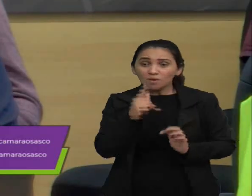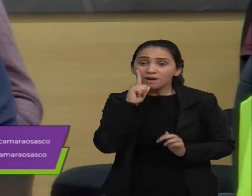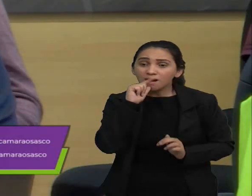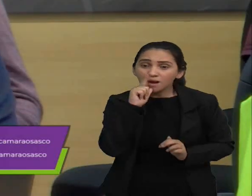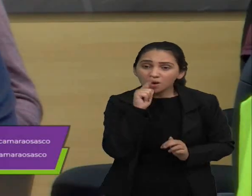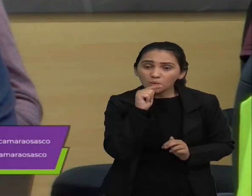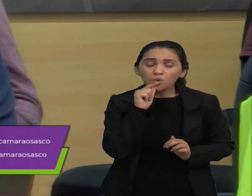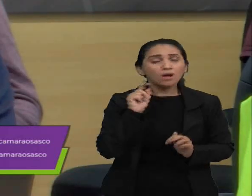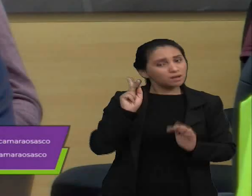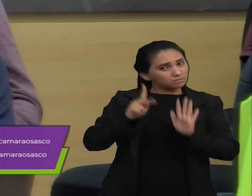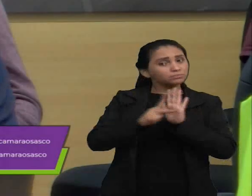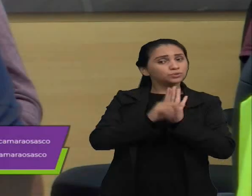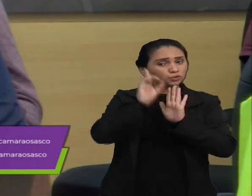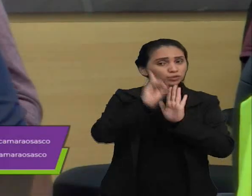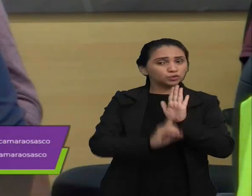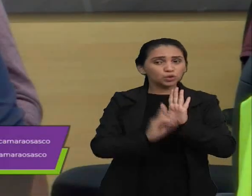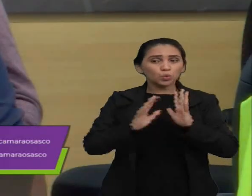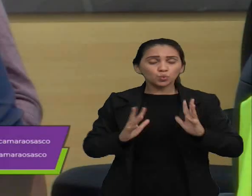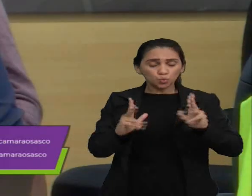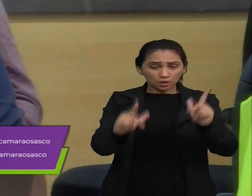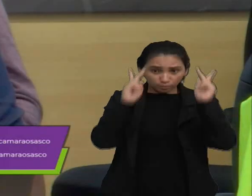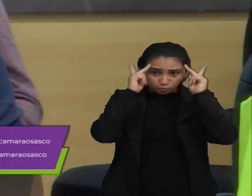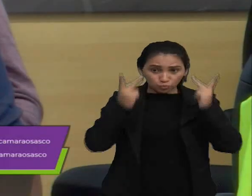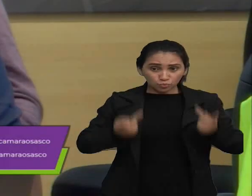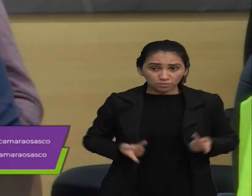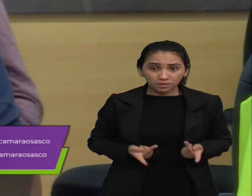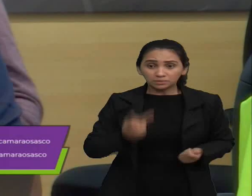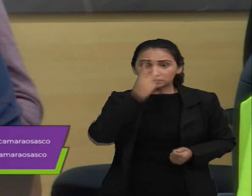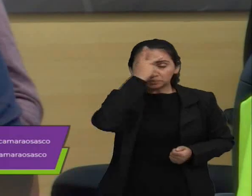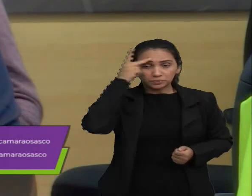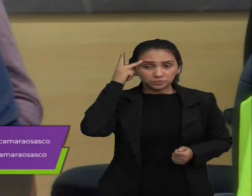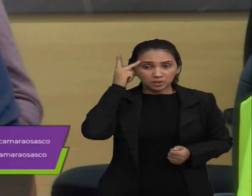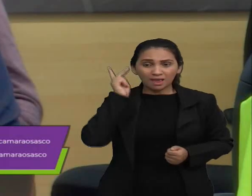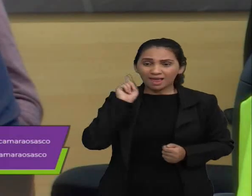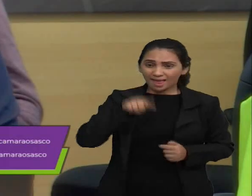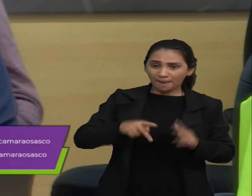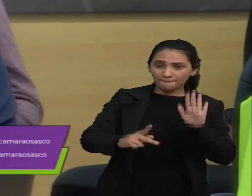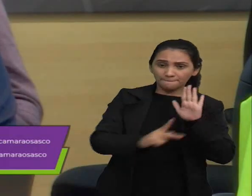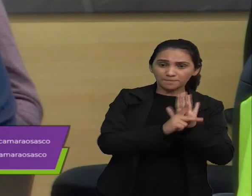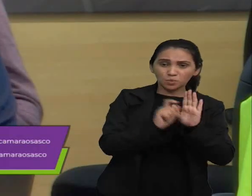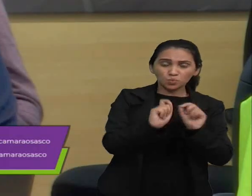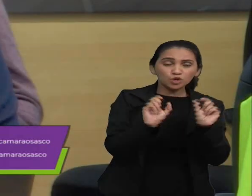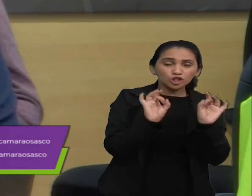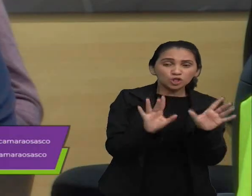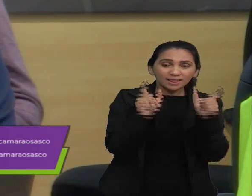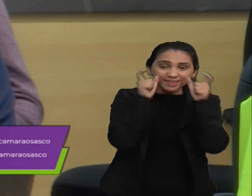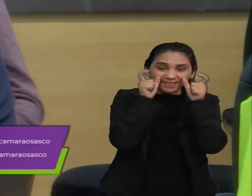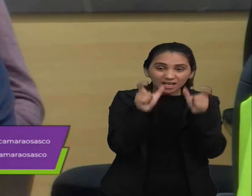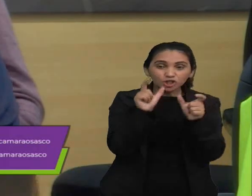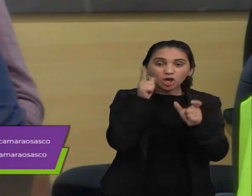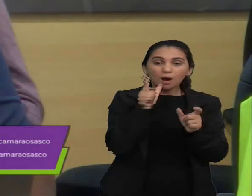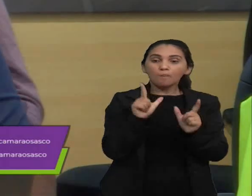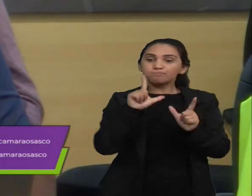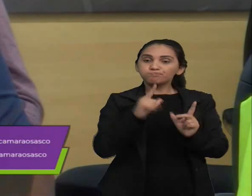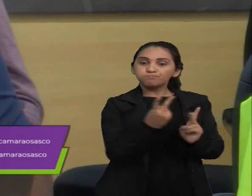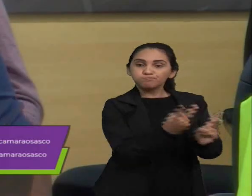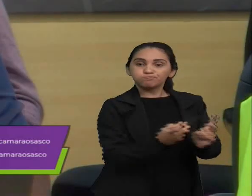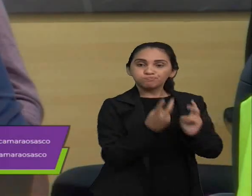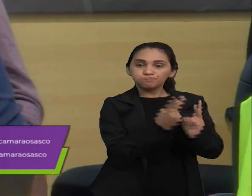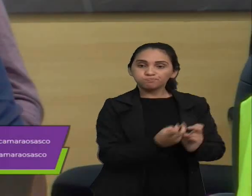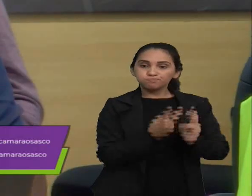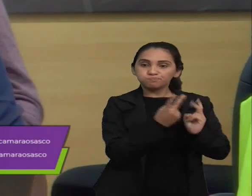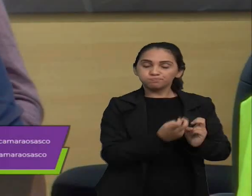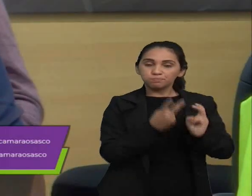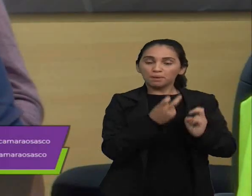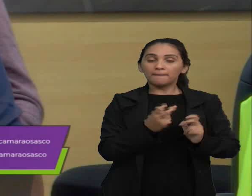e a manutenção da vida humana, e transformá-la em uma empresa que se interessa em gerar lucro. Cidades